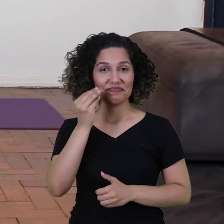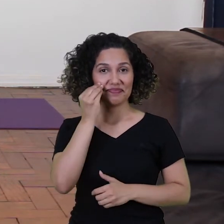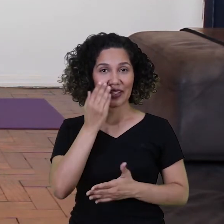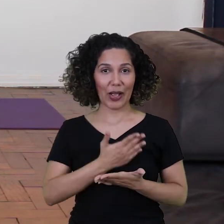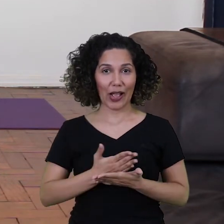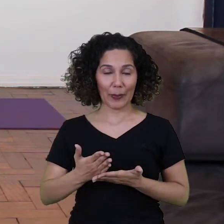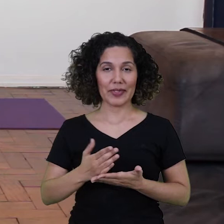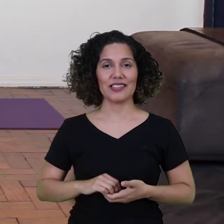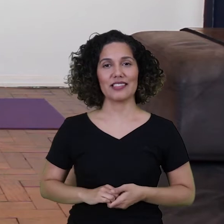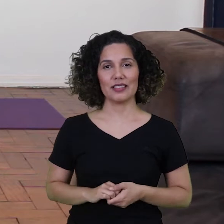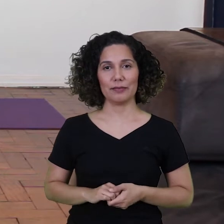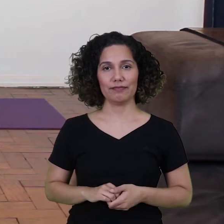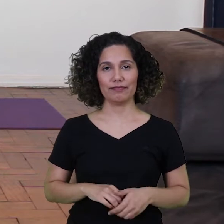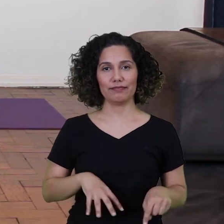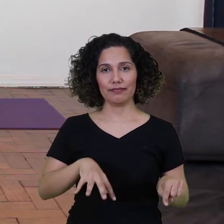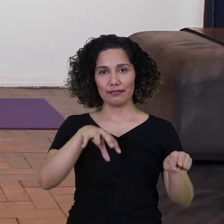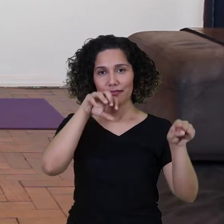E vamos começar.